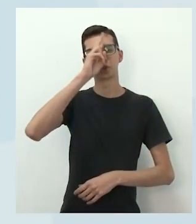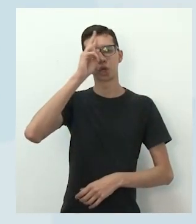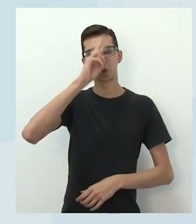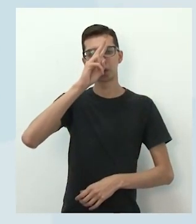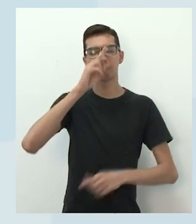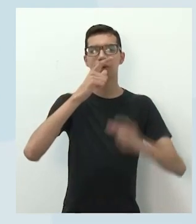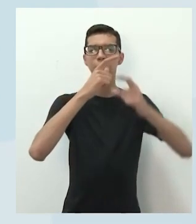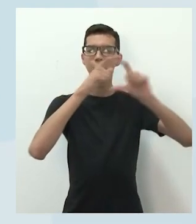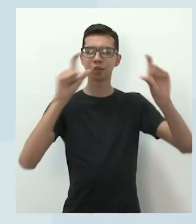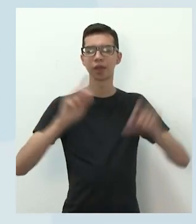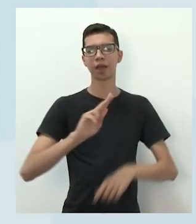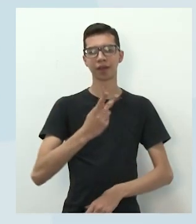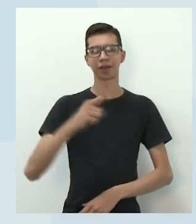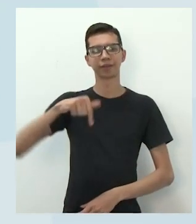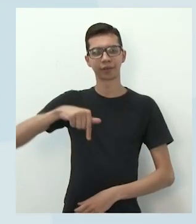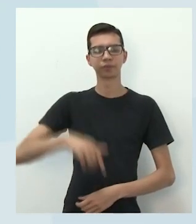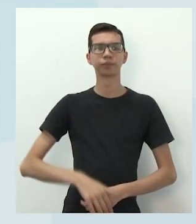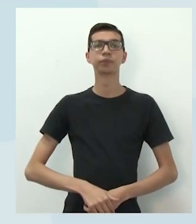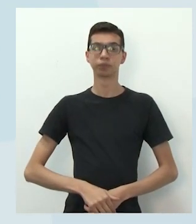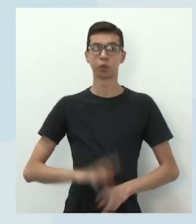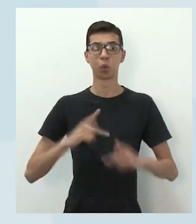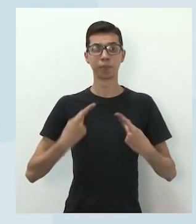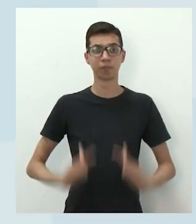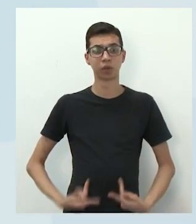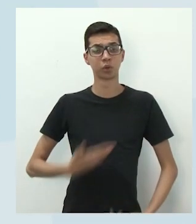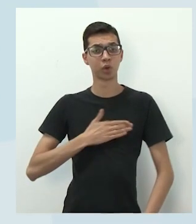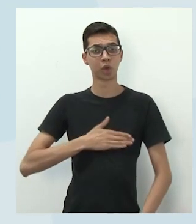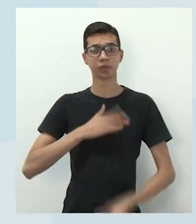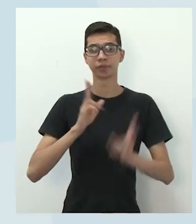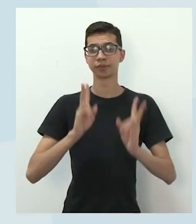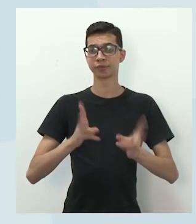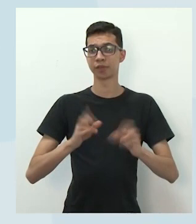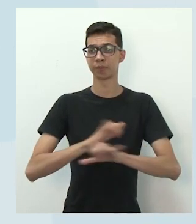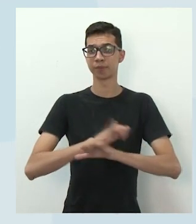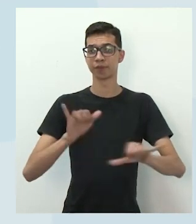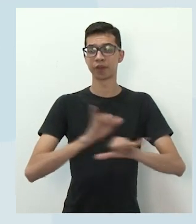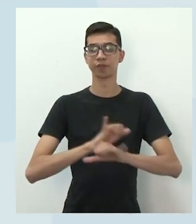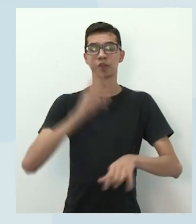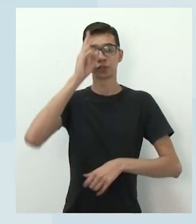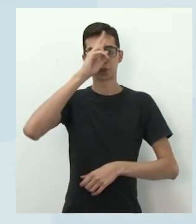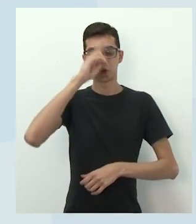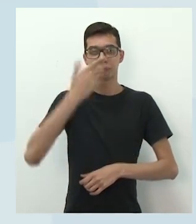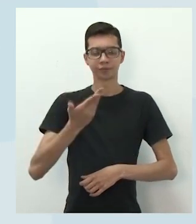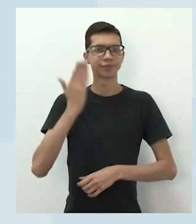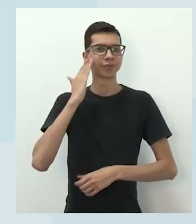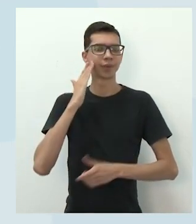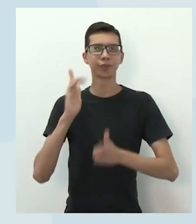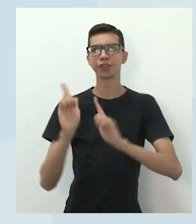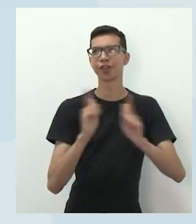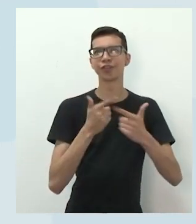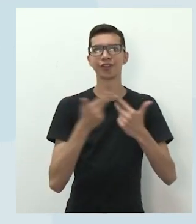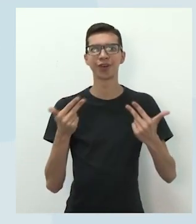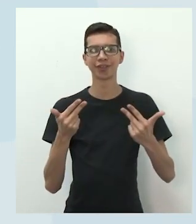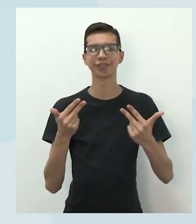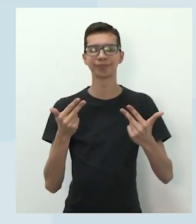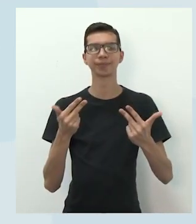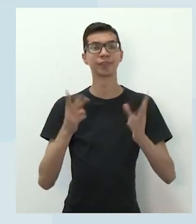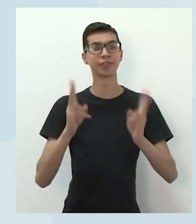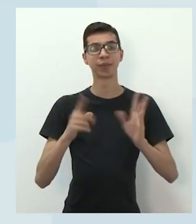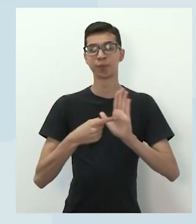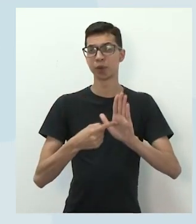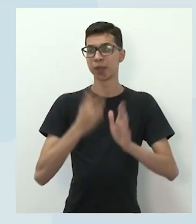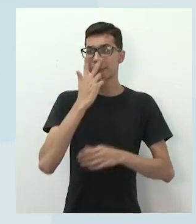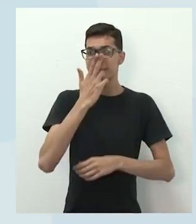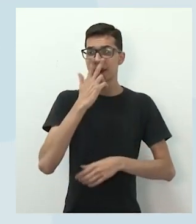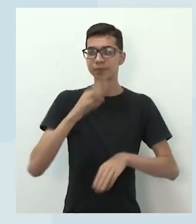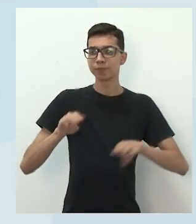gostando de inventar e contar histórias, além de ter encontrado os meios mais divertidos para fazer, com uma atenção especial para a ideia de movimento.